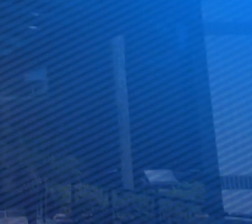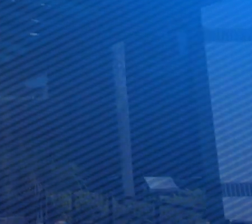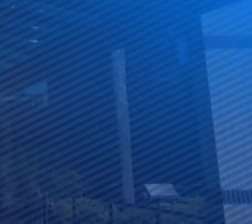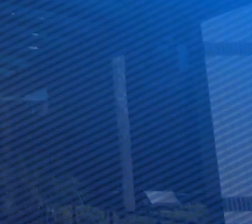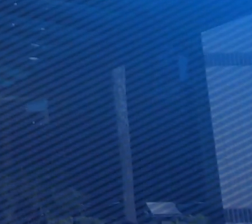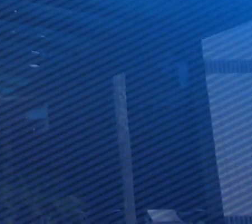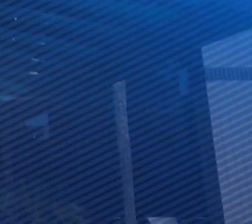né